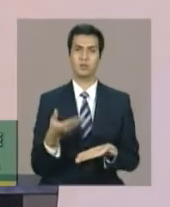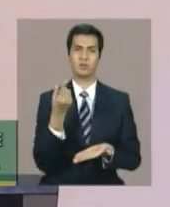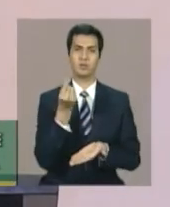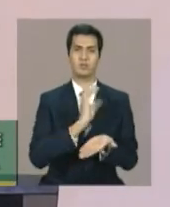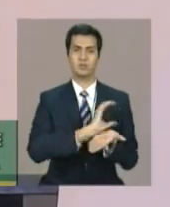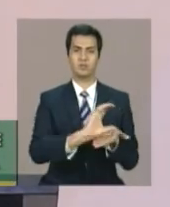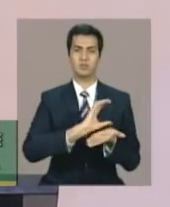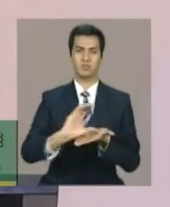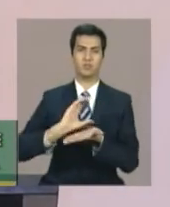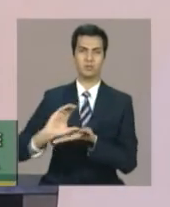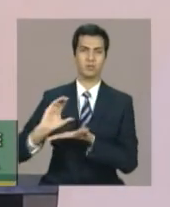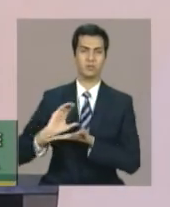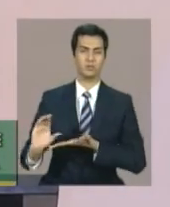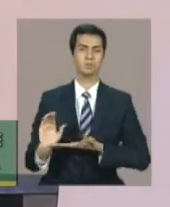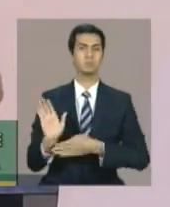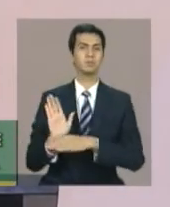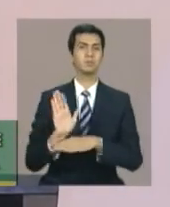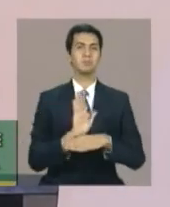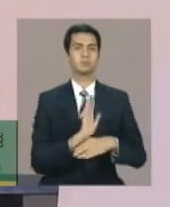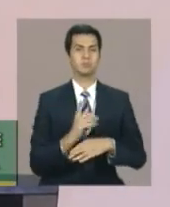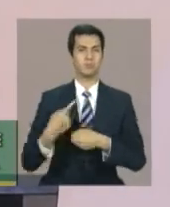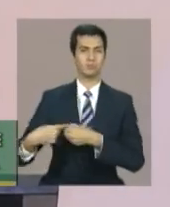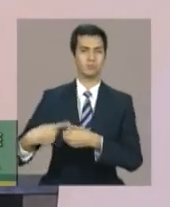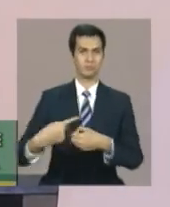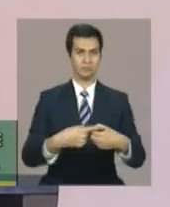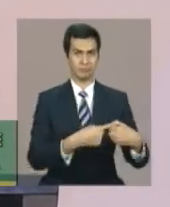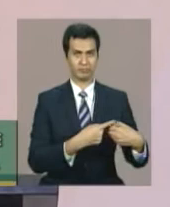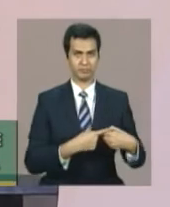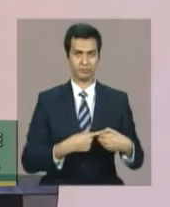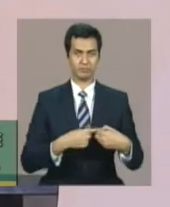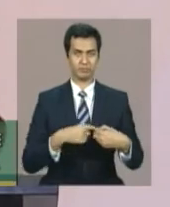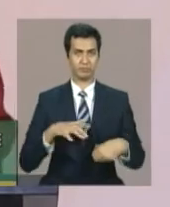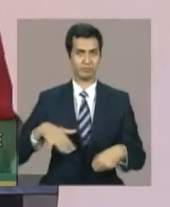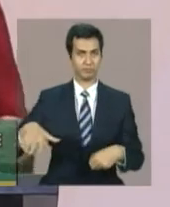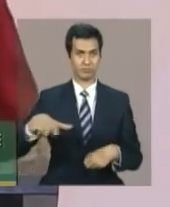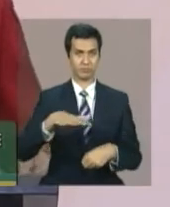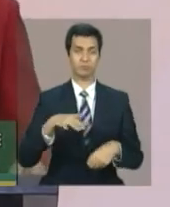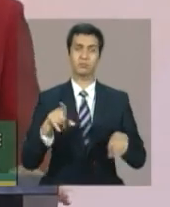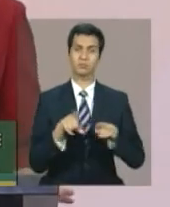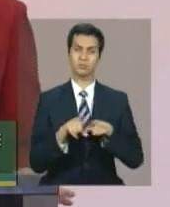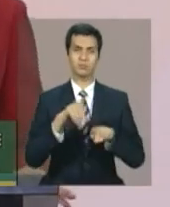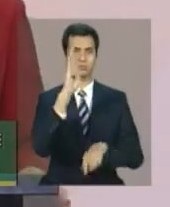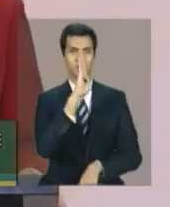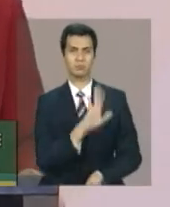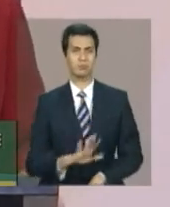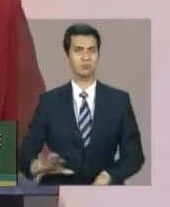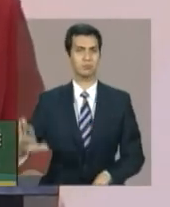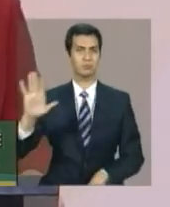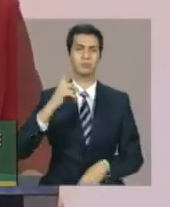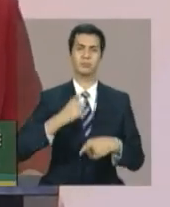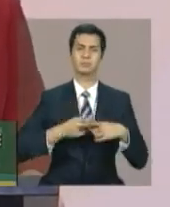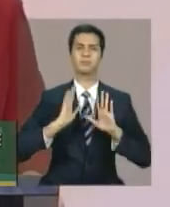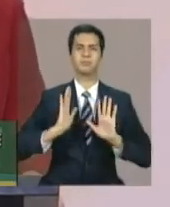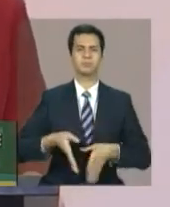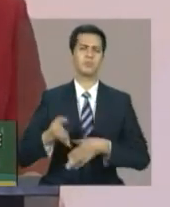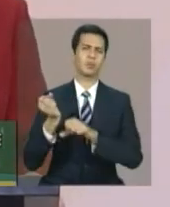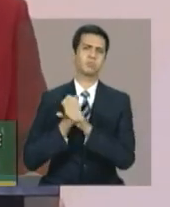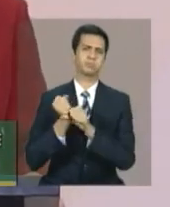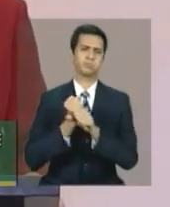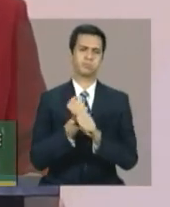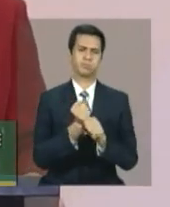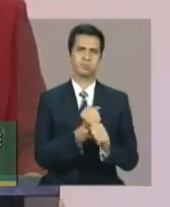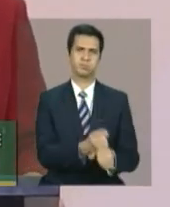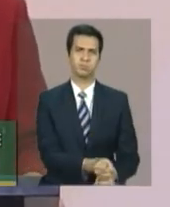investimentos em saneamento nessas regiões e também no resto do Brasil, que por décadas